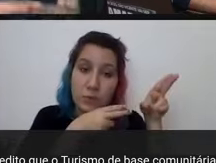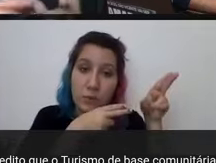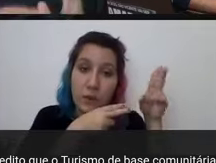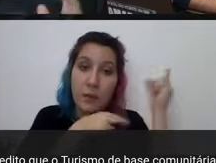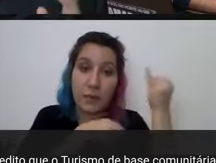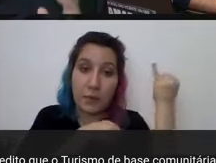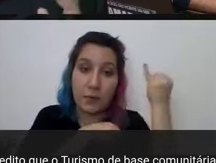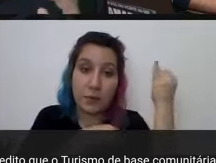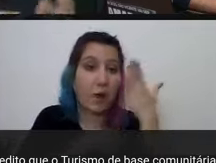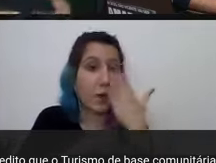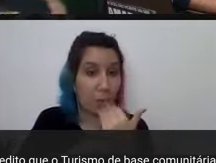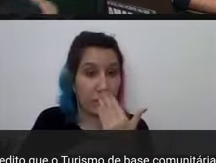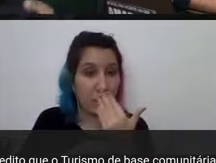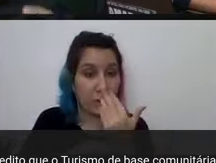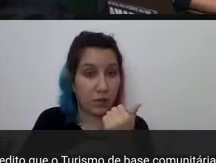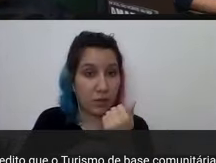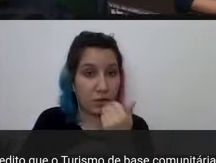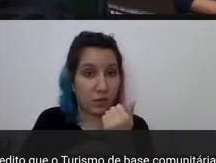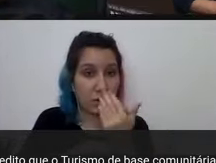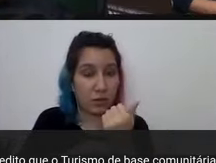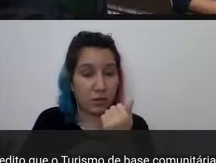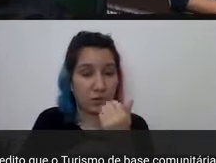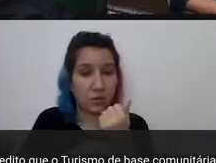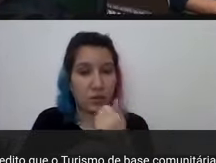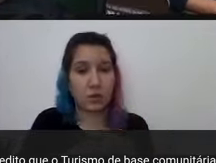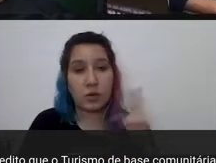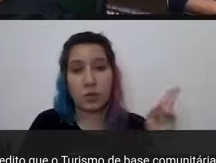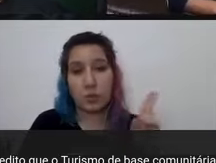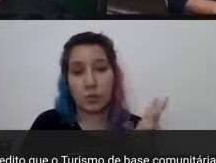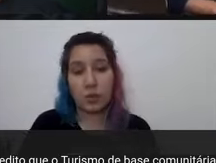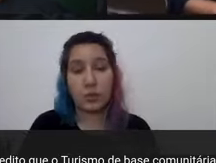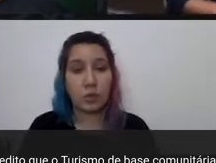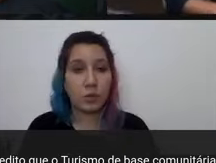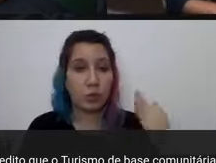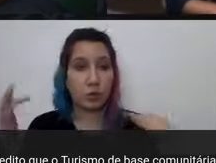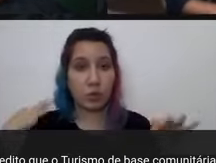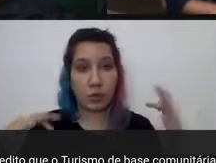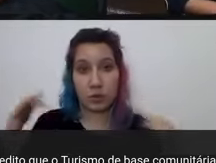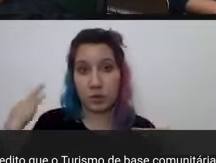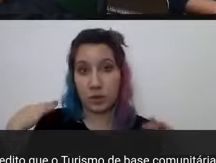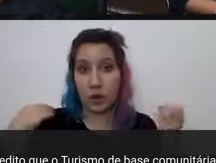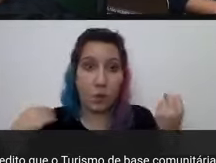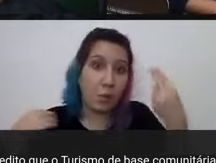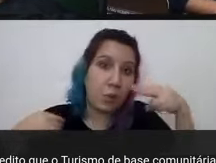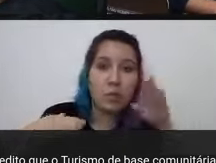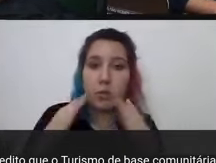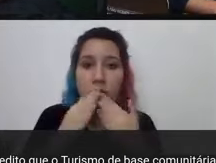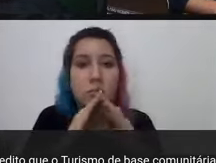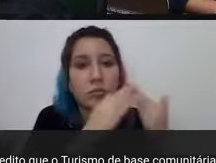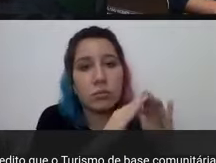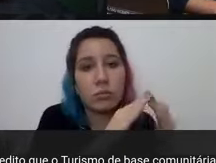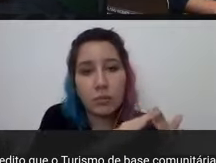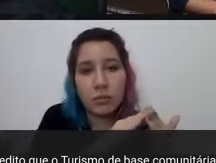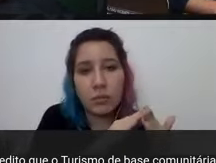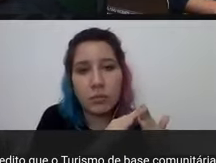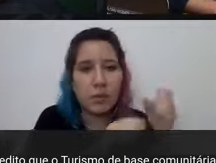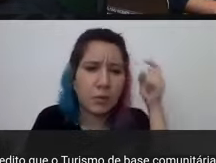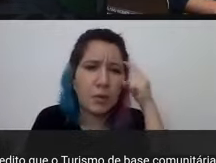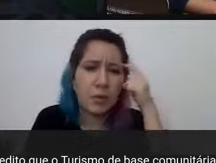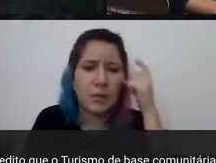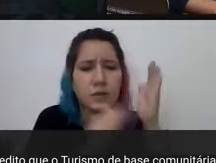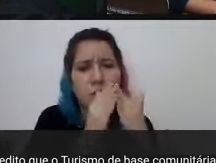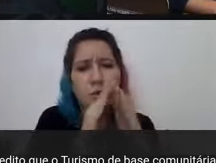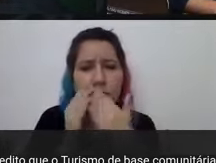a alimentação e as fisiológicas. Gente, turista ou morador, eu falo turista, mas vamos pensar um morador